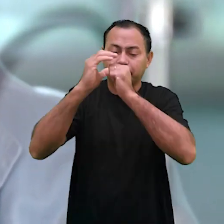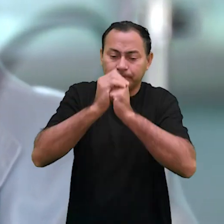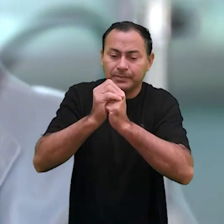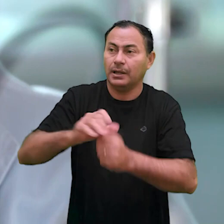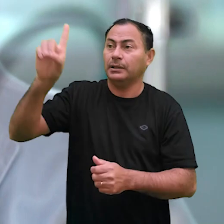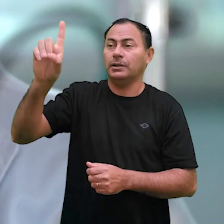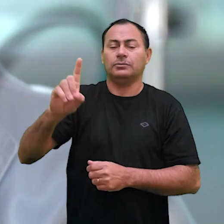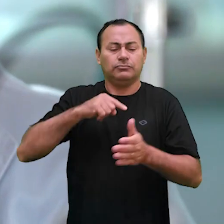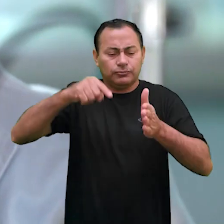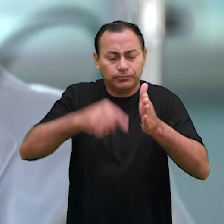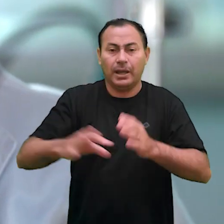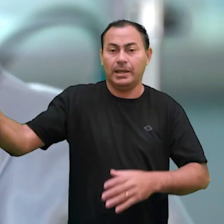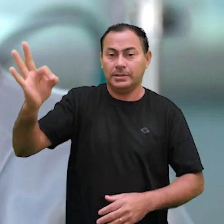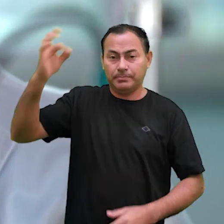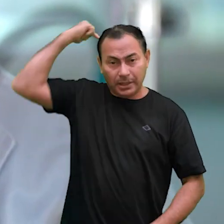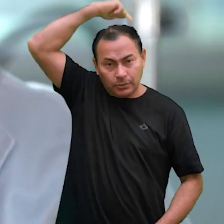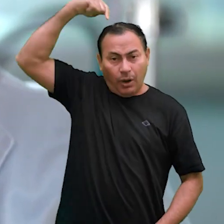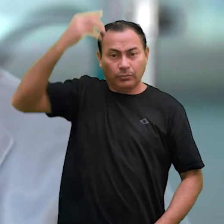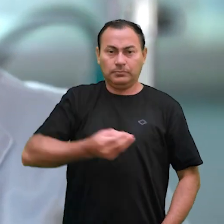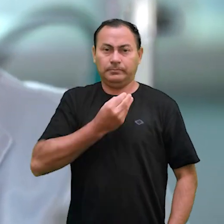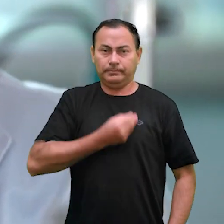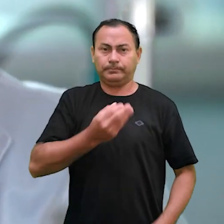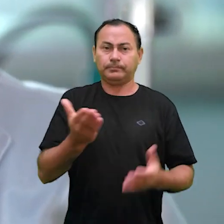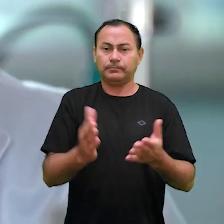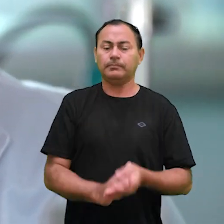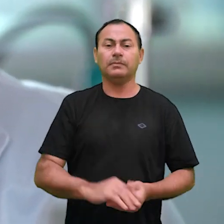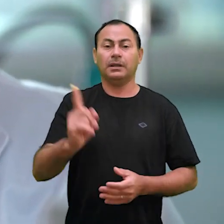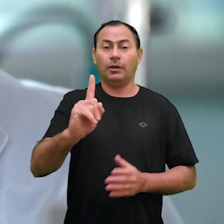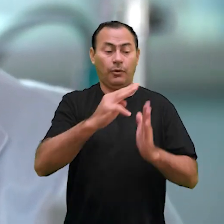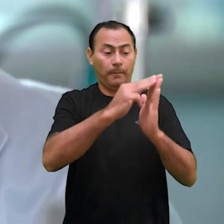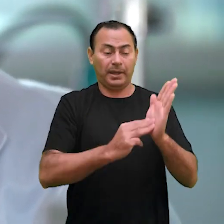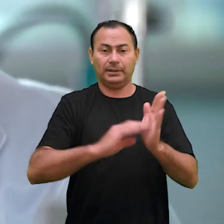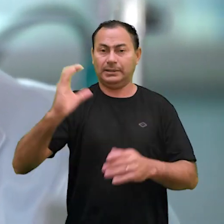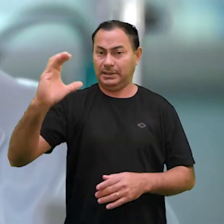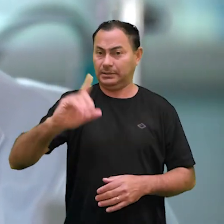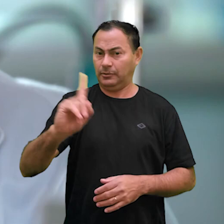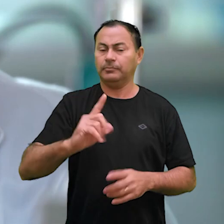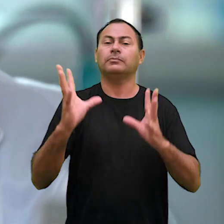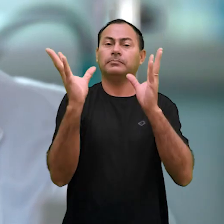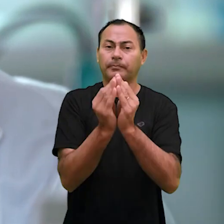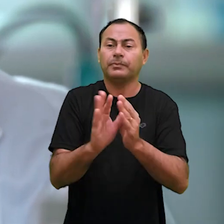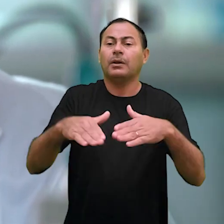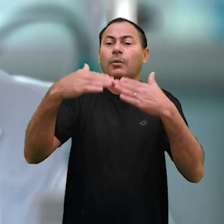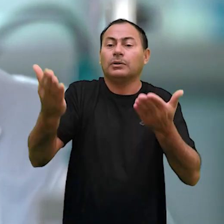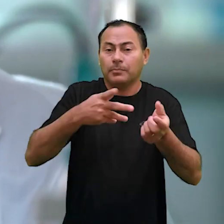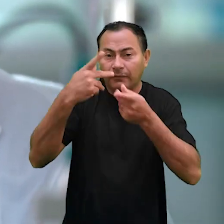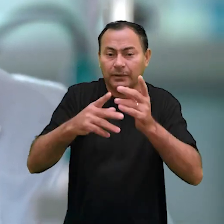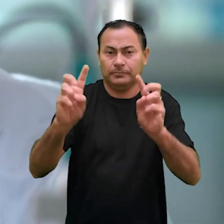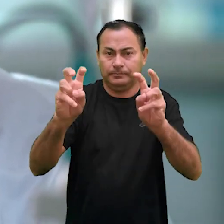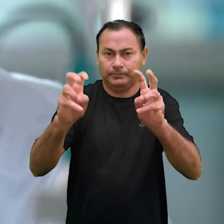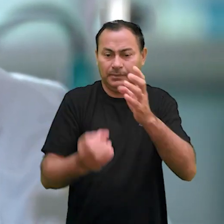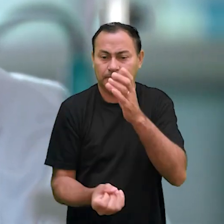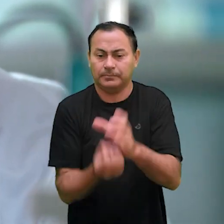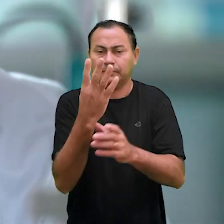conhecê-lo, conhecem e adoram a Deus na dimensão espiritual da vida. Esse não é o método da ciência.